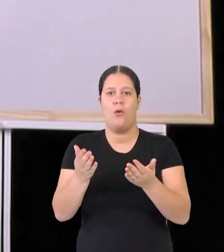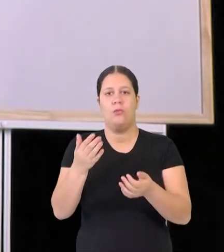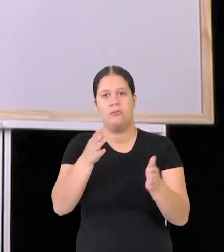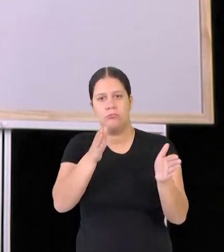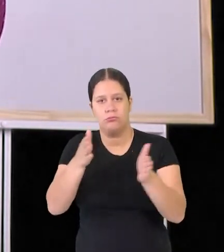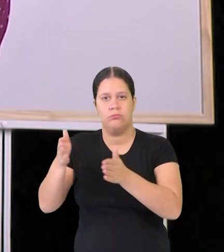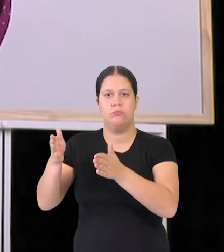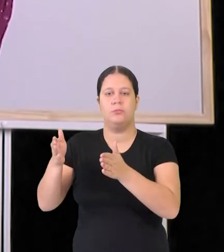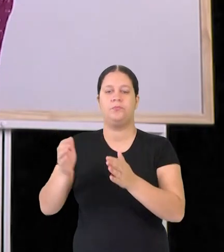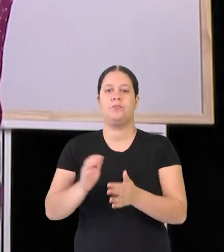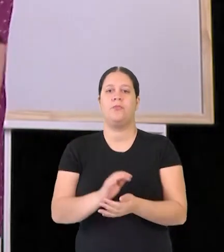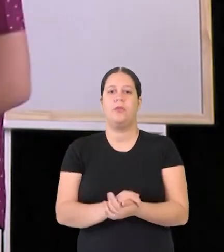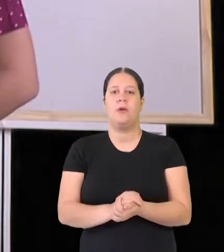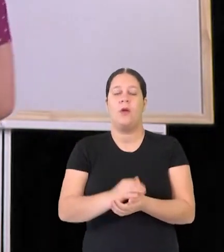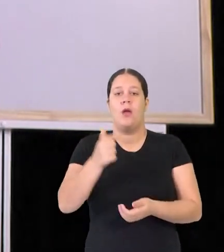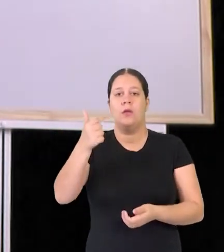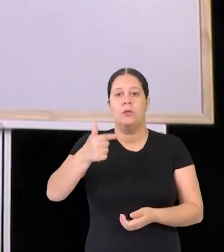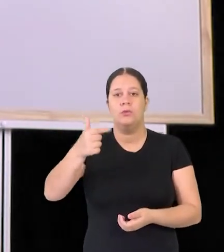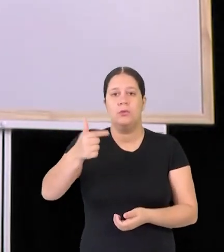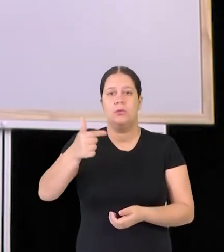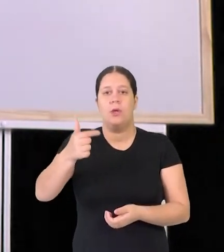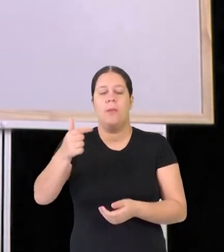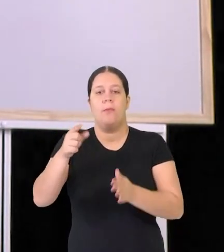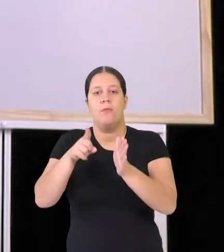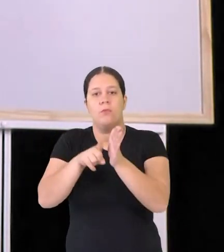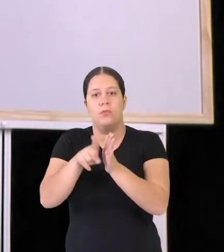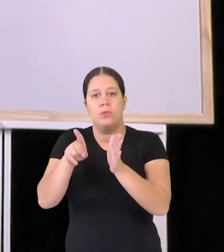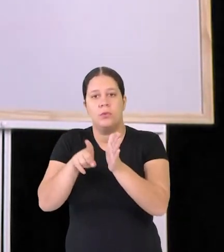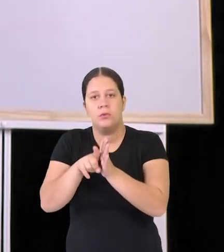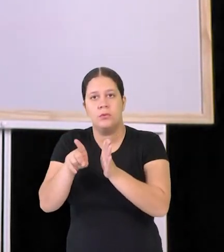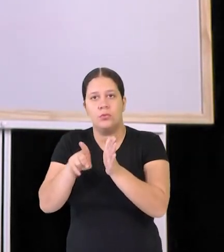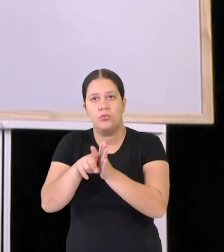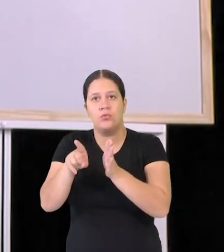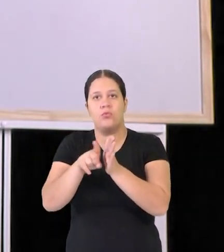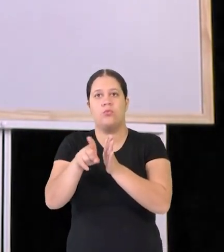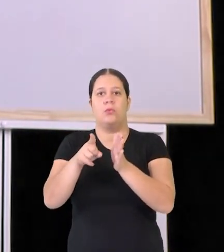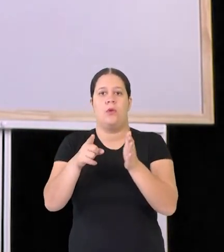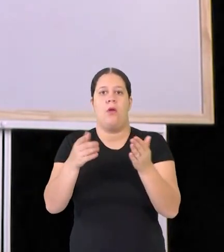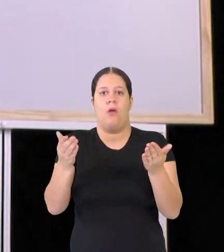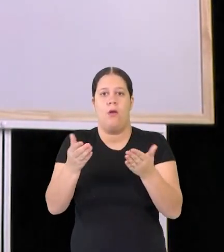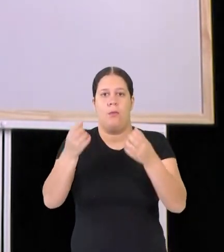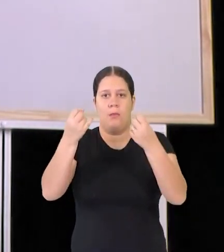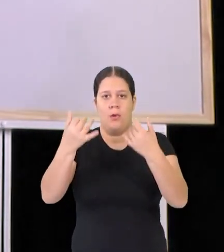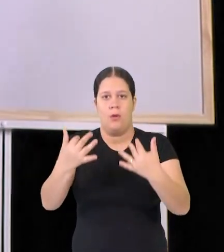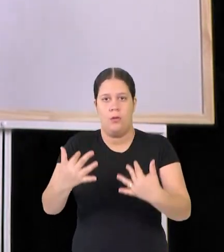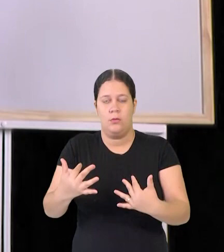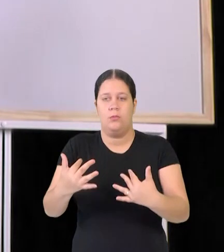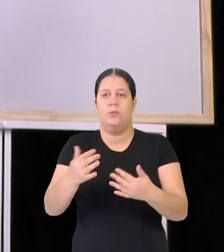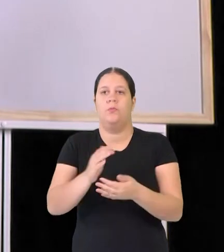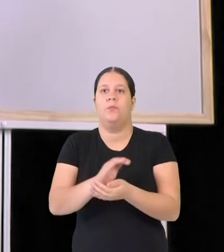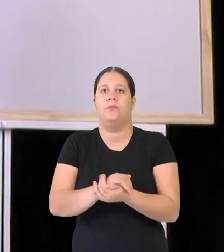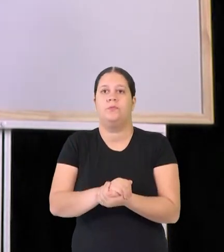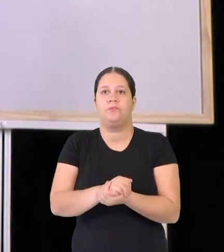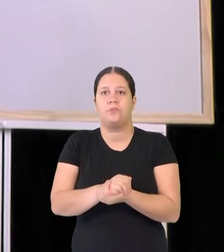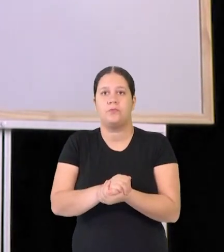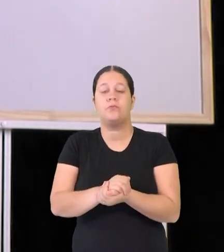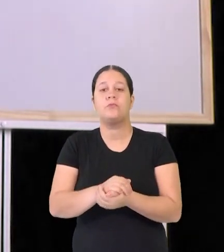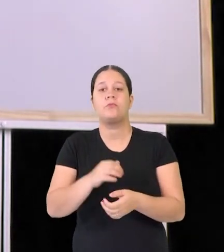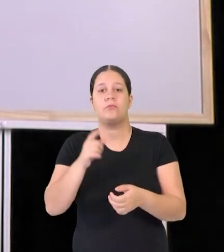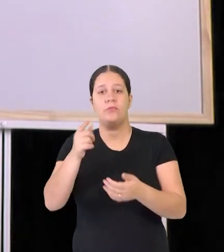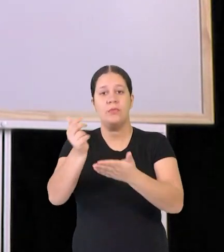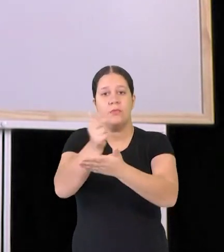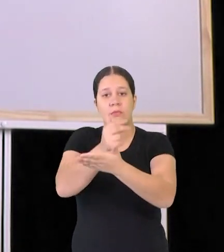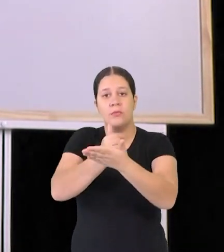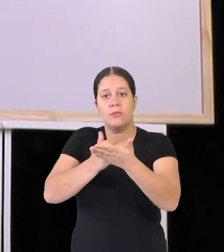agora. Olha aí, a segunda questão também falando de fluidos. Presta atenção no seguinte. Ela diz, a